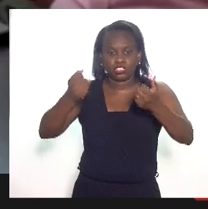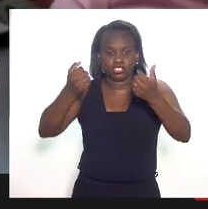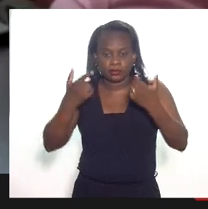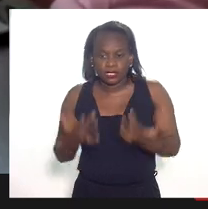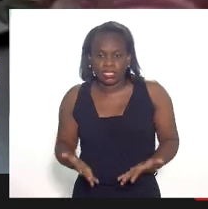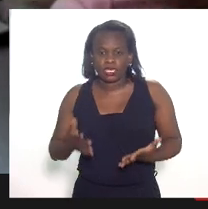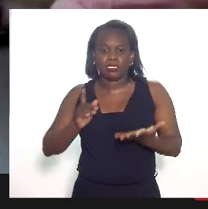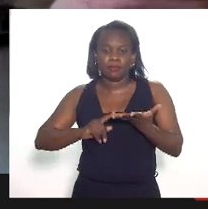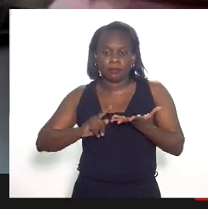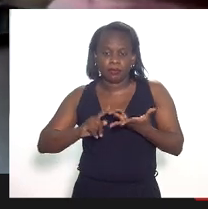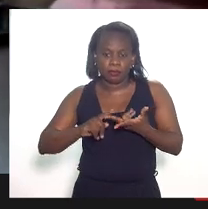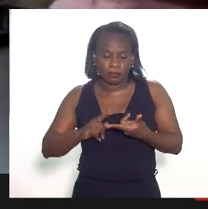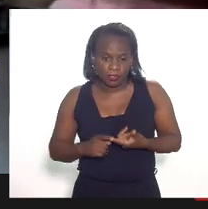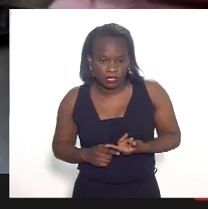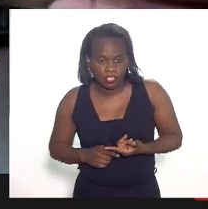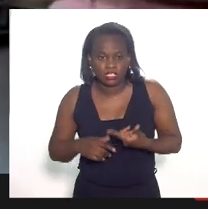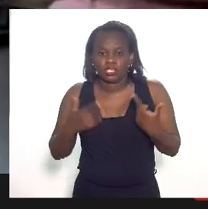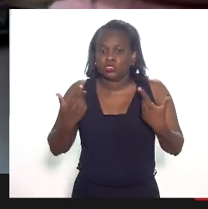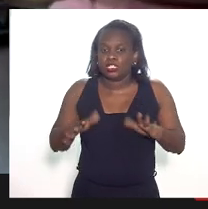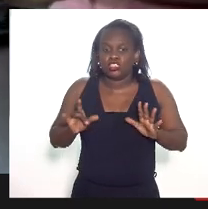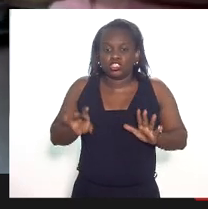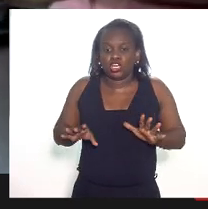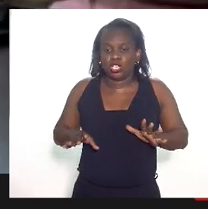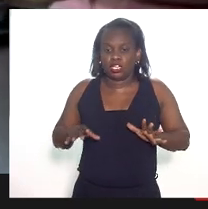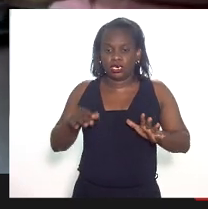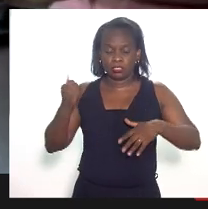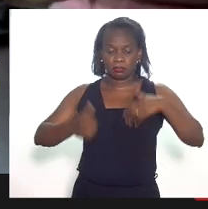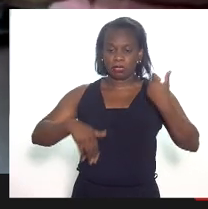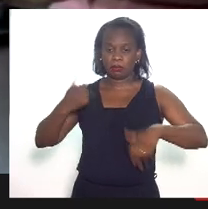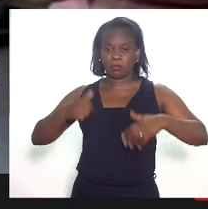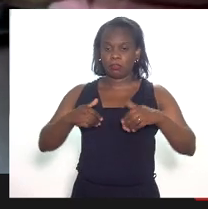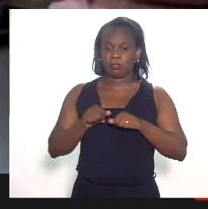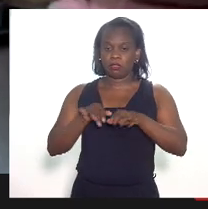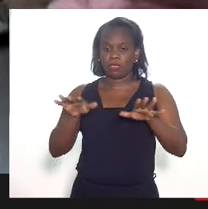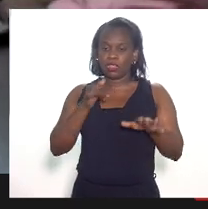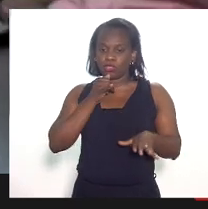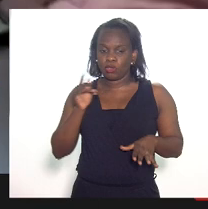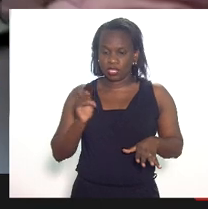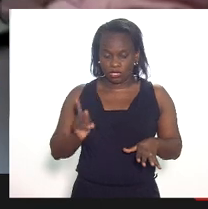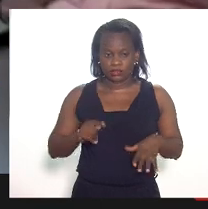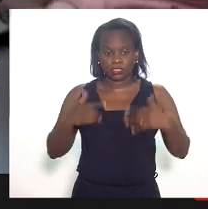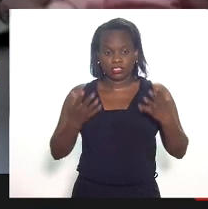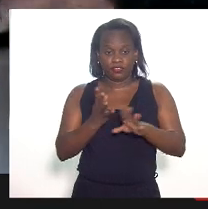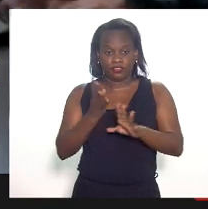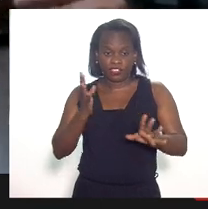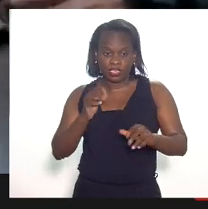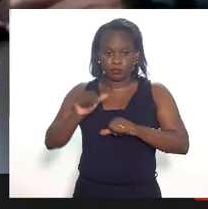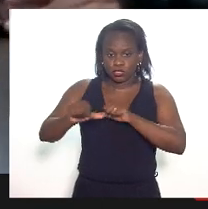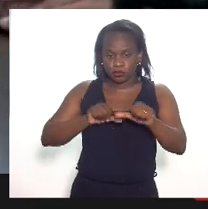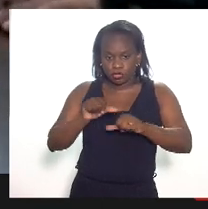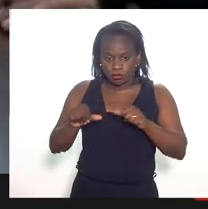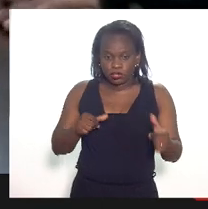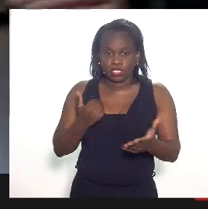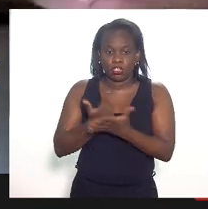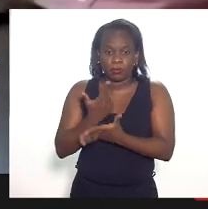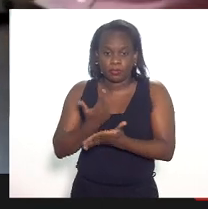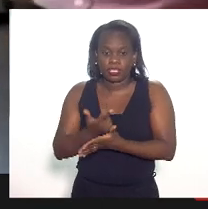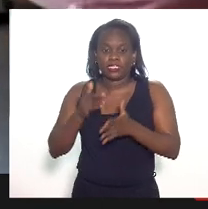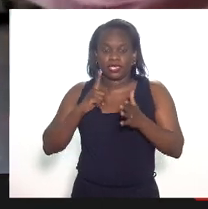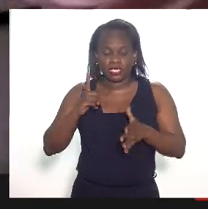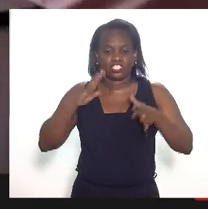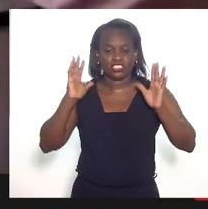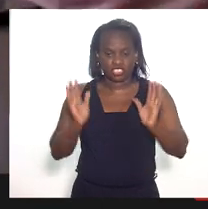seu depoimento. Eu não quero só expandir isso aí. Entendeu? Então, essa fila dinâmica, os insumos estão sendo chegando,